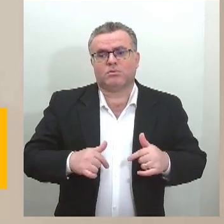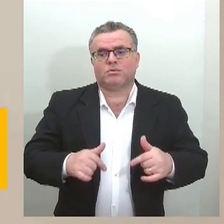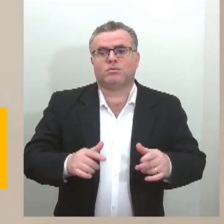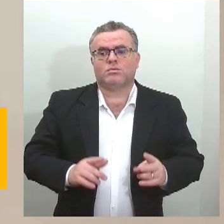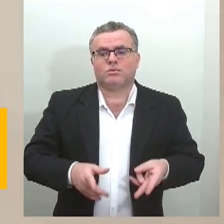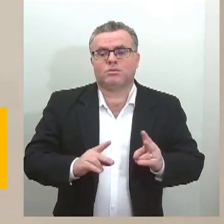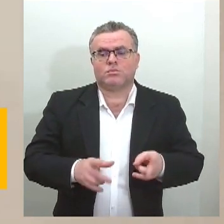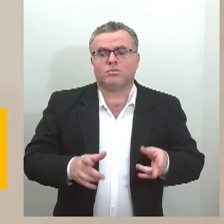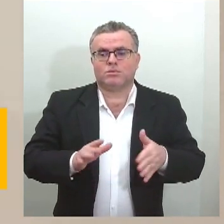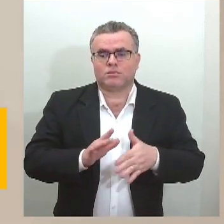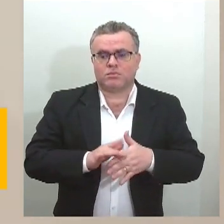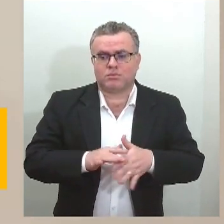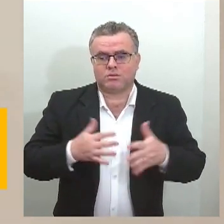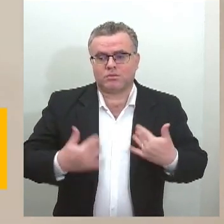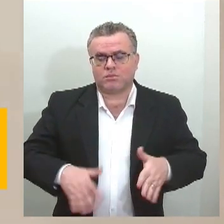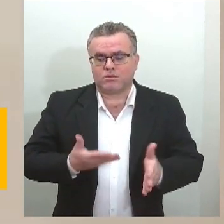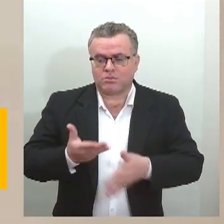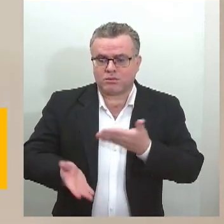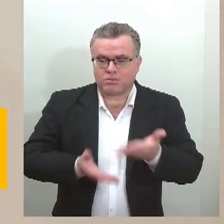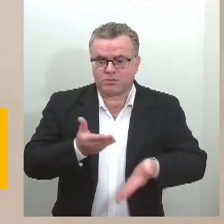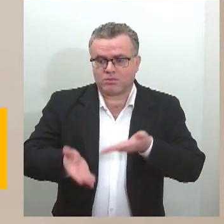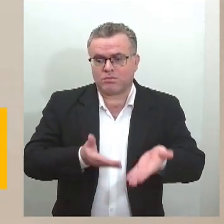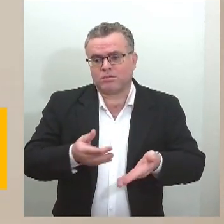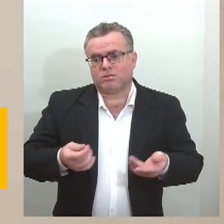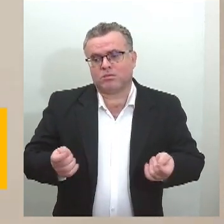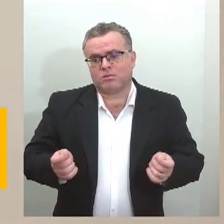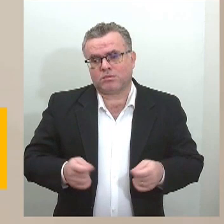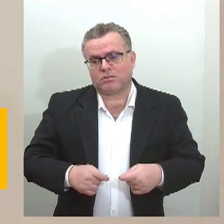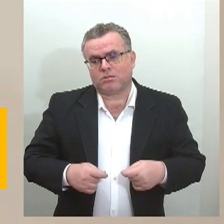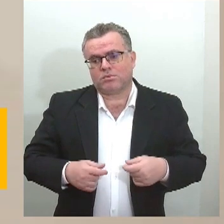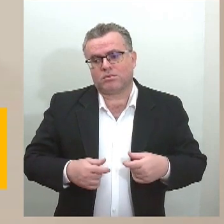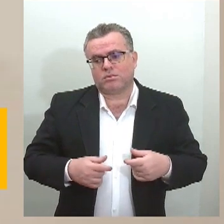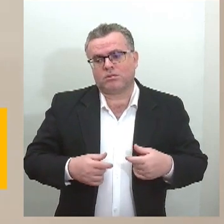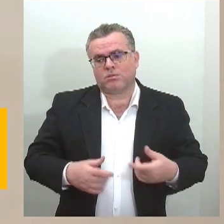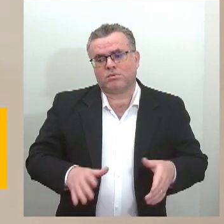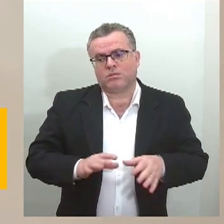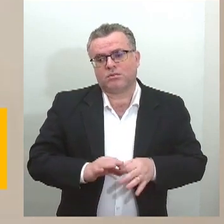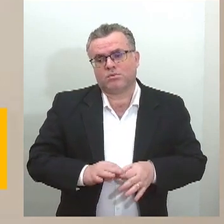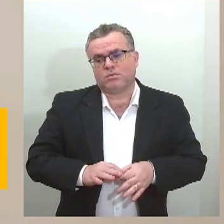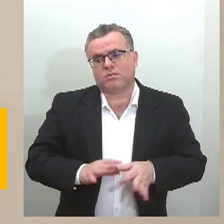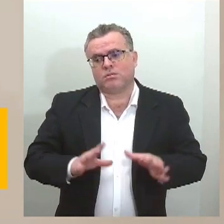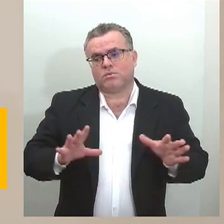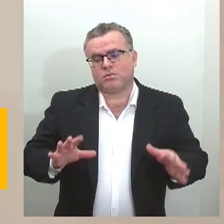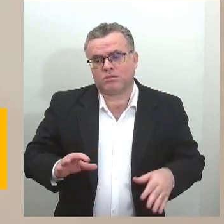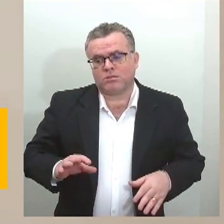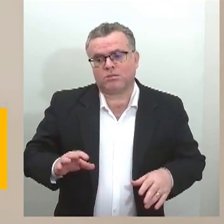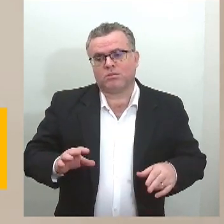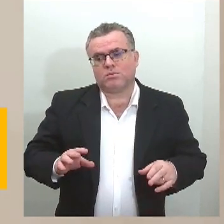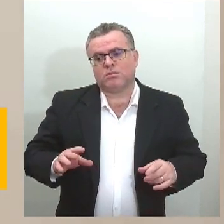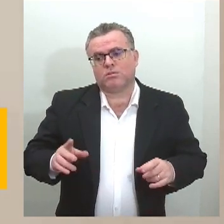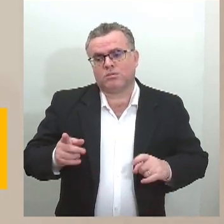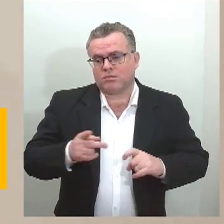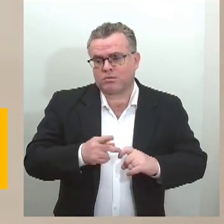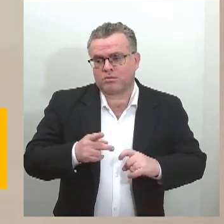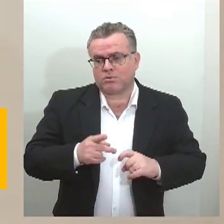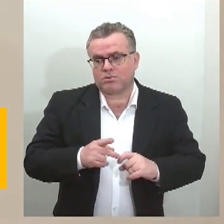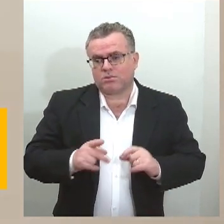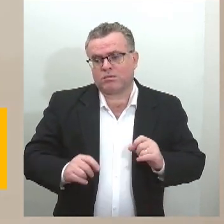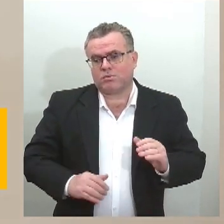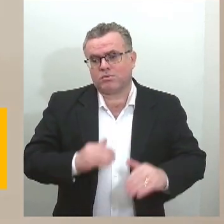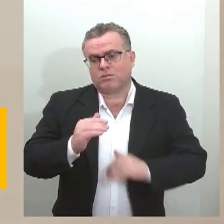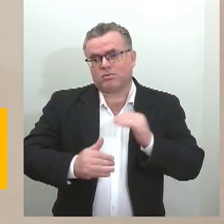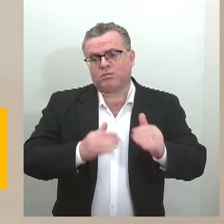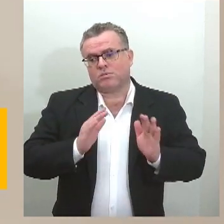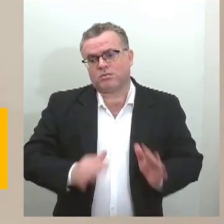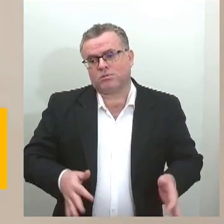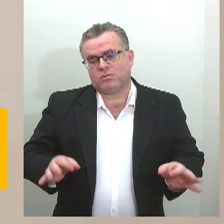tem tratamento disponibilizado pelo Sistema Único de Saúde. Hoje a ciência avançou muitíssimo, então